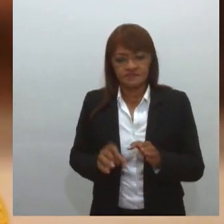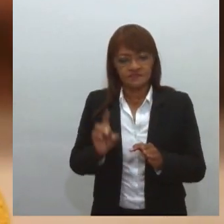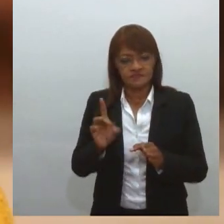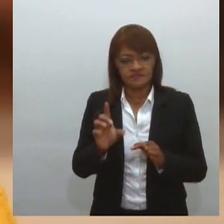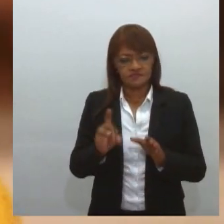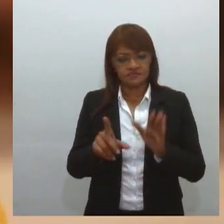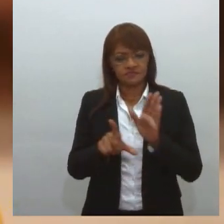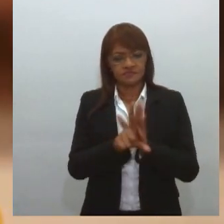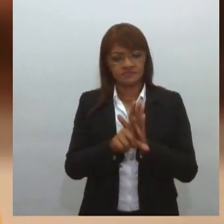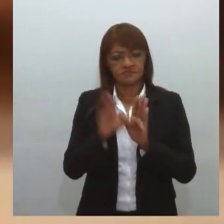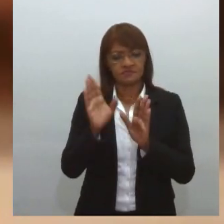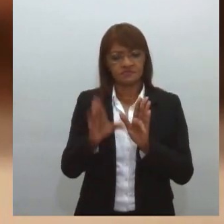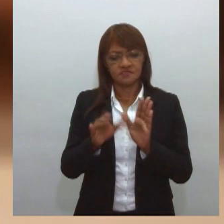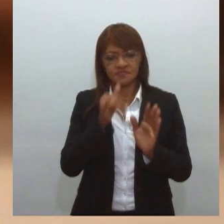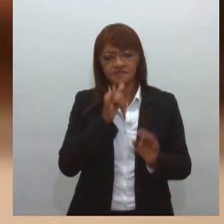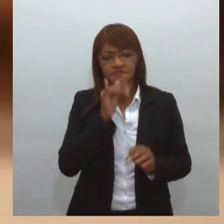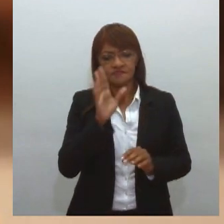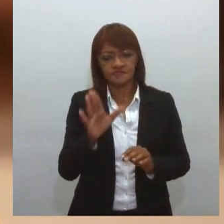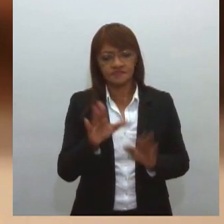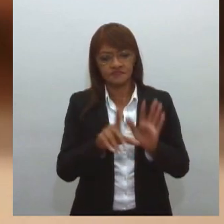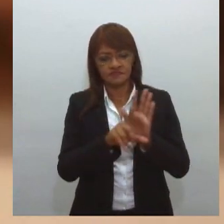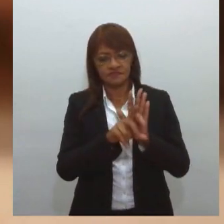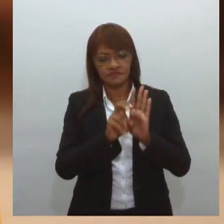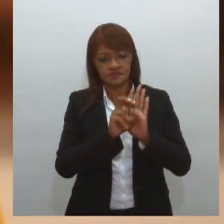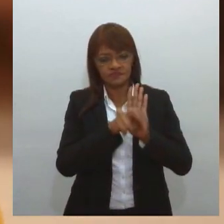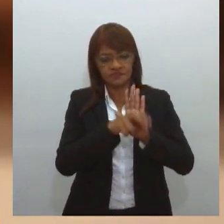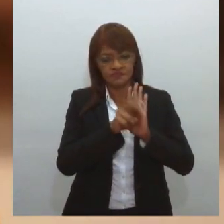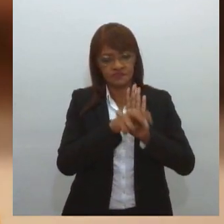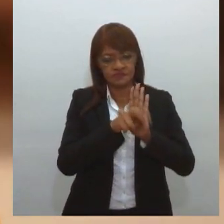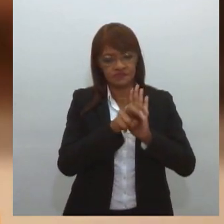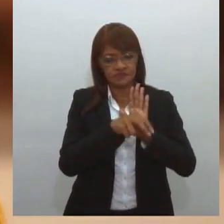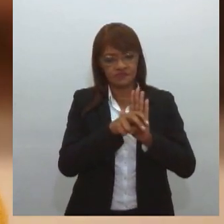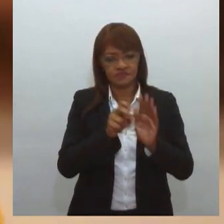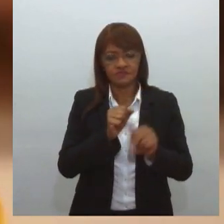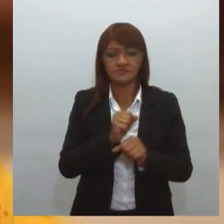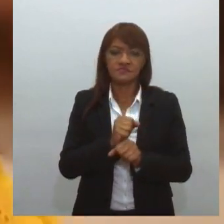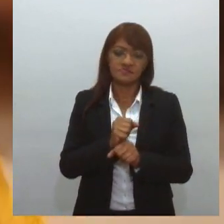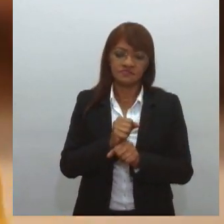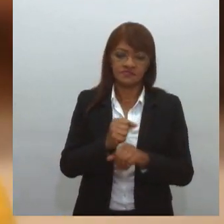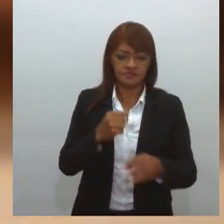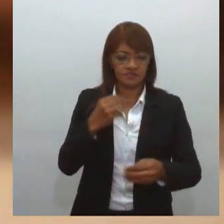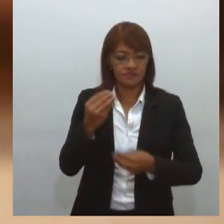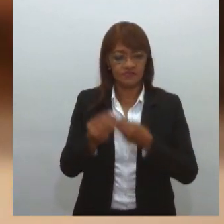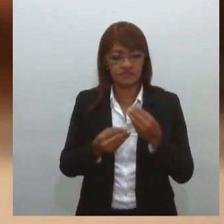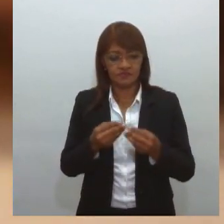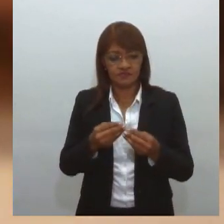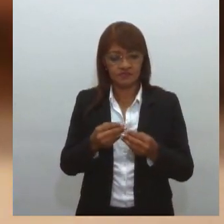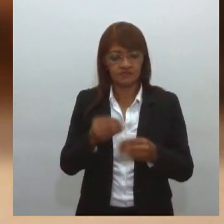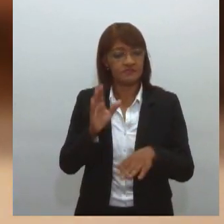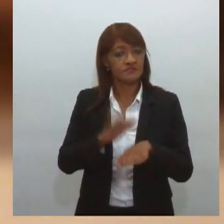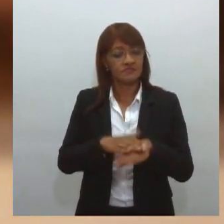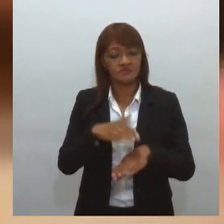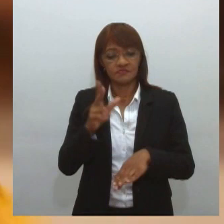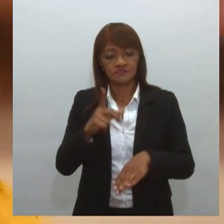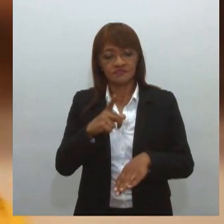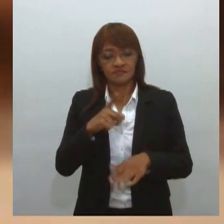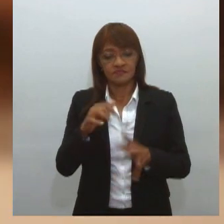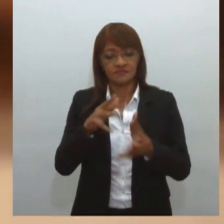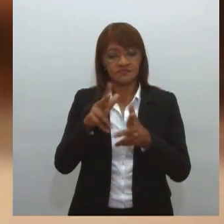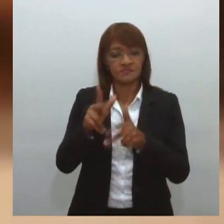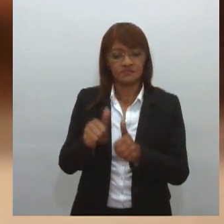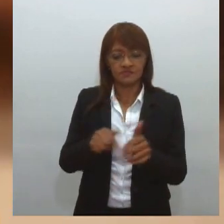Maria da Penha, que é uma lei que foi considerada pela ONU a terceira melhor do mundo, saiu uma pesquisa 15 dias atrás